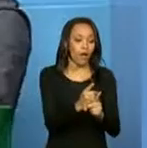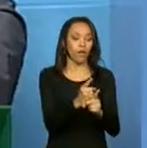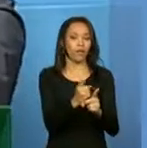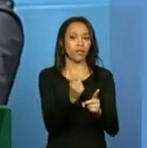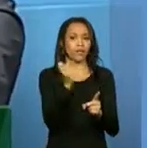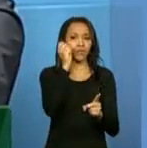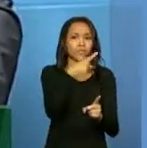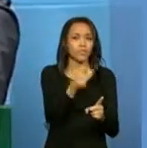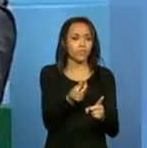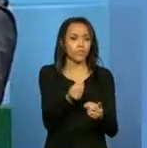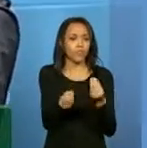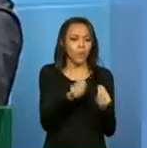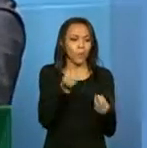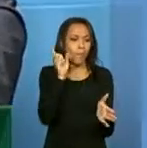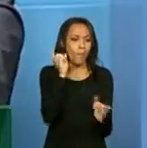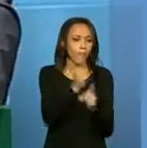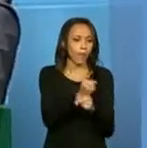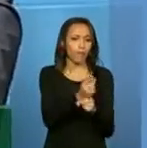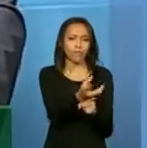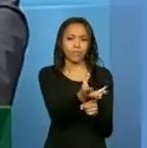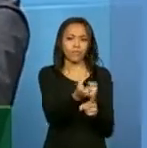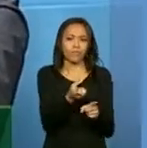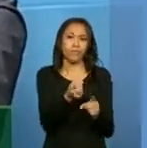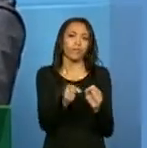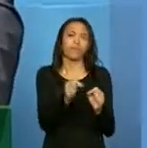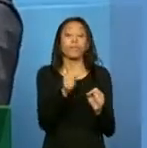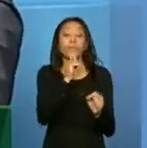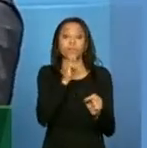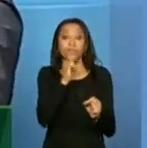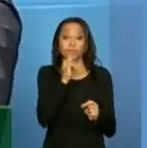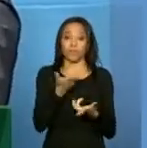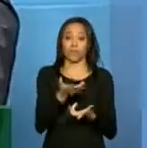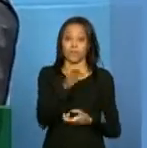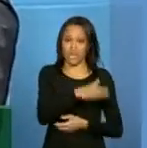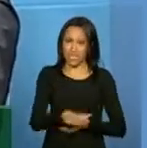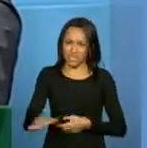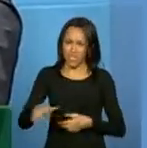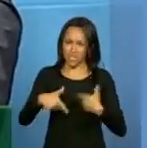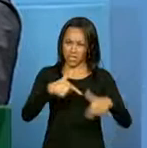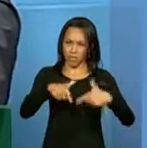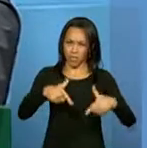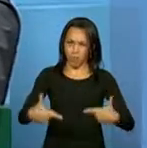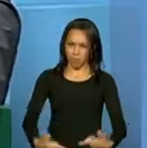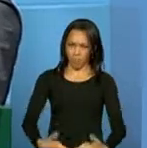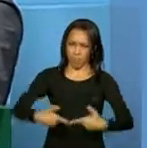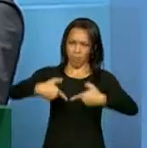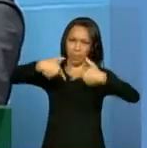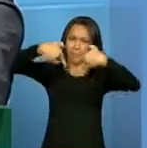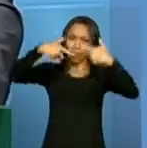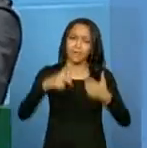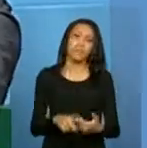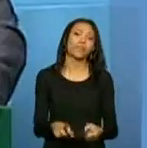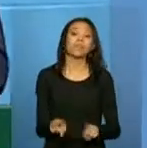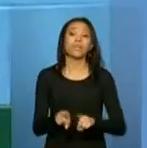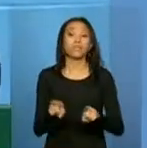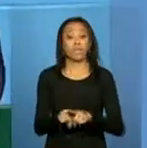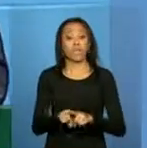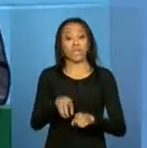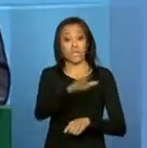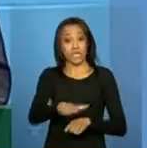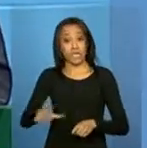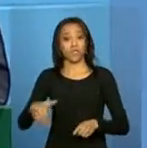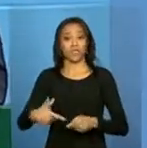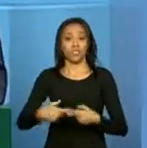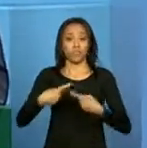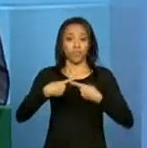encontrar e de detectar, como, por exemplo, crianças trabalhando em conflitos armados, também crianças exploradas sexualmente, também